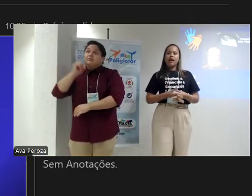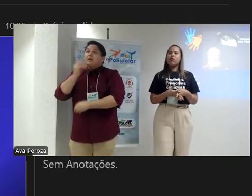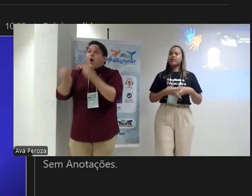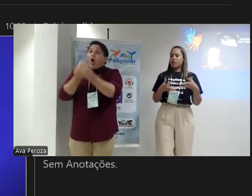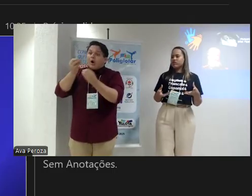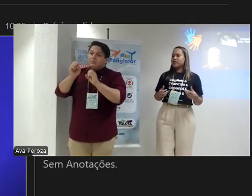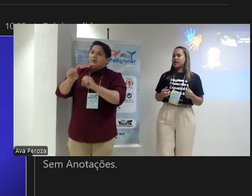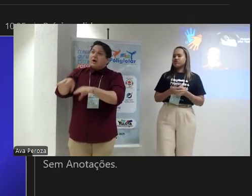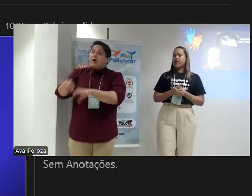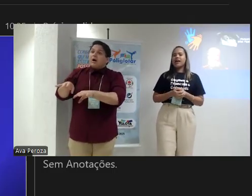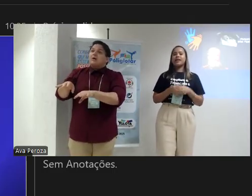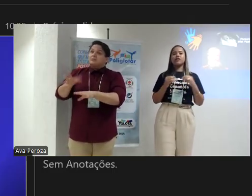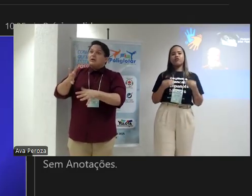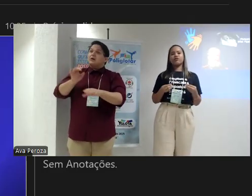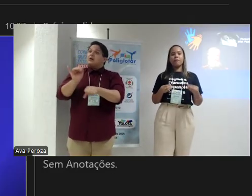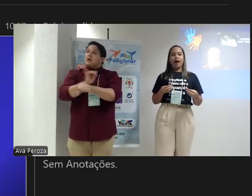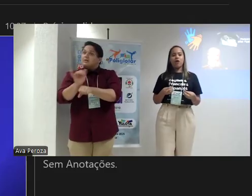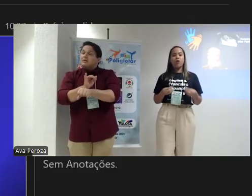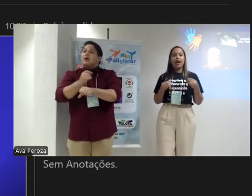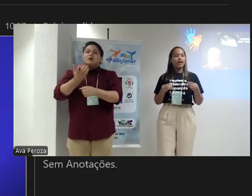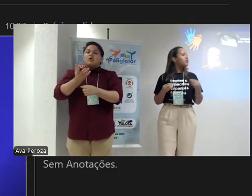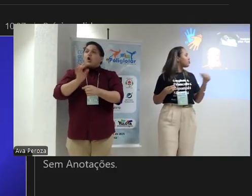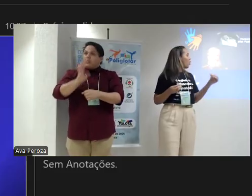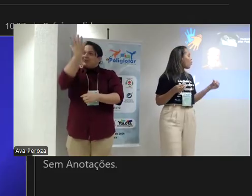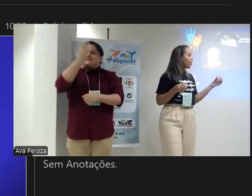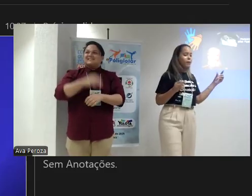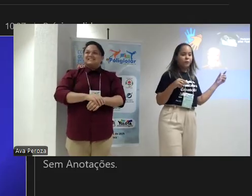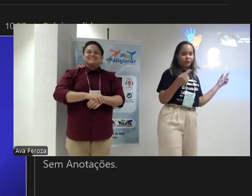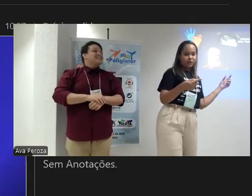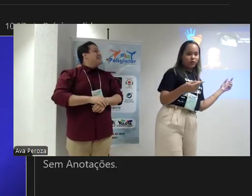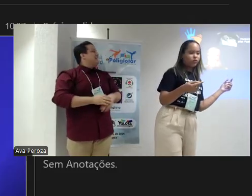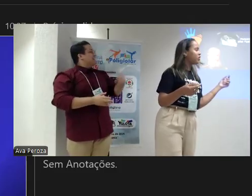E aí, com os recursos que ele tinha, ele resolveu chamar o Ernest Coué.